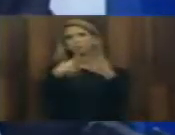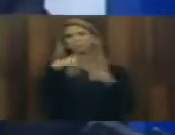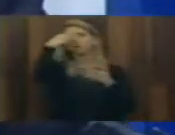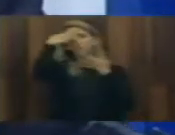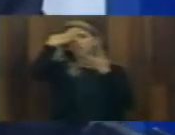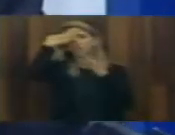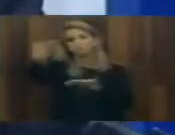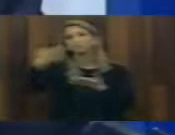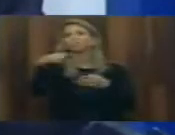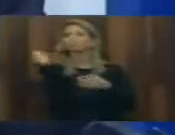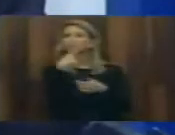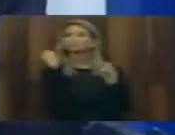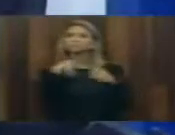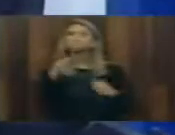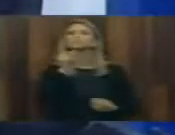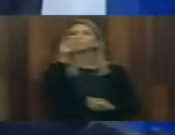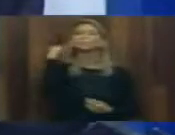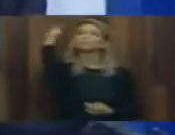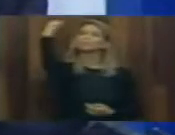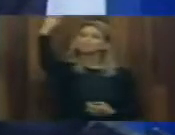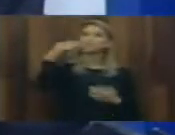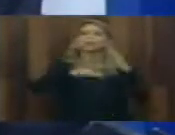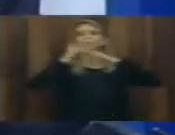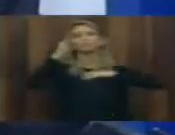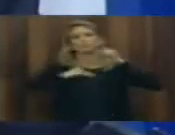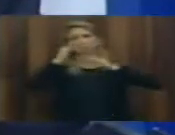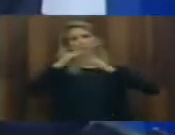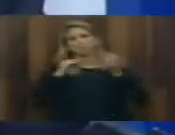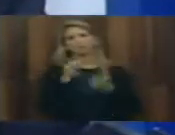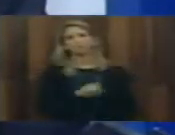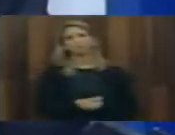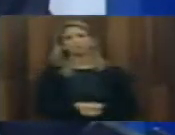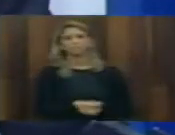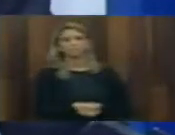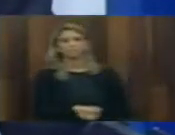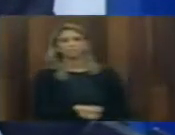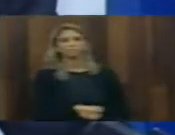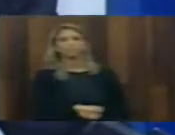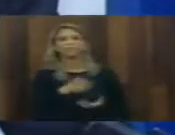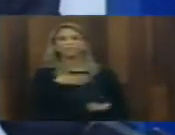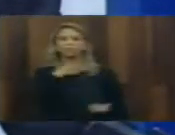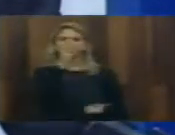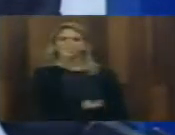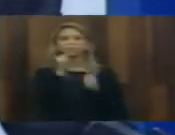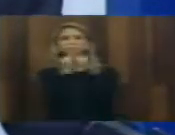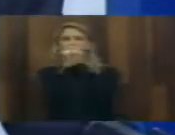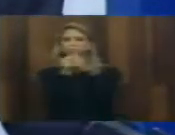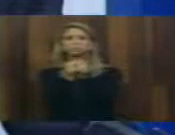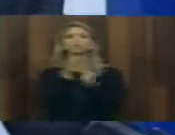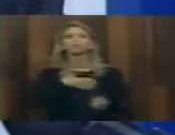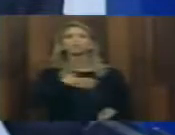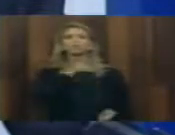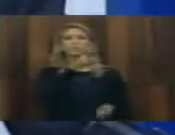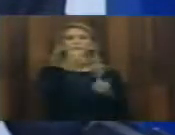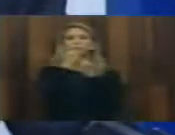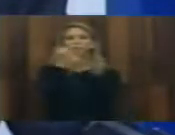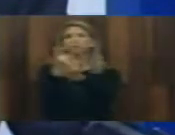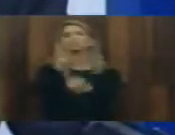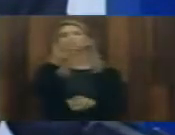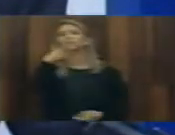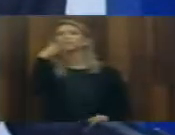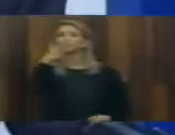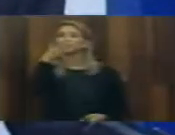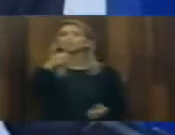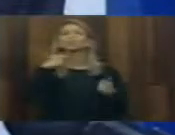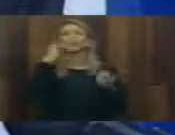tem que ser valorizado. Então, conte com o Nenel do Jardim, que estarei junto nessa luta de vocês, que a luta de vocês